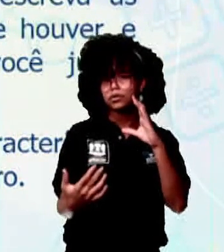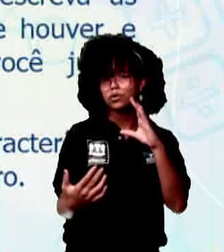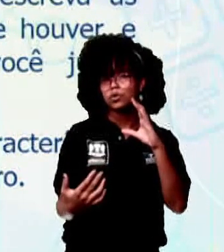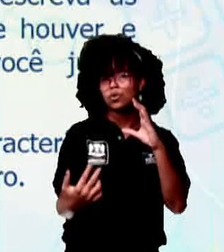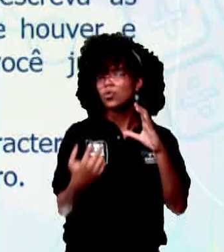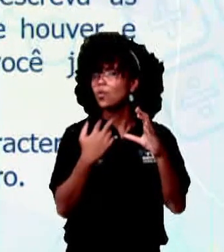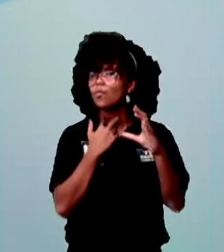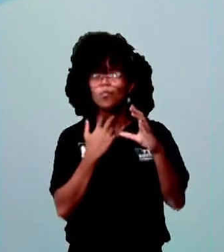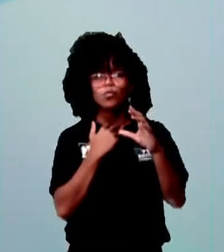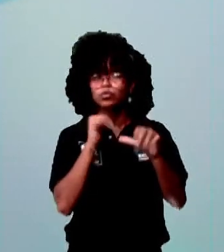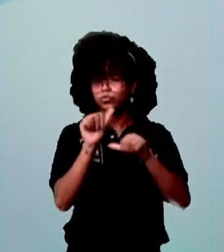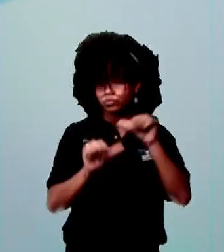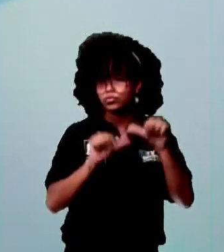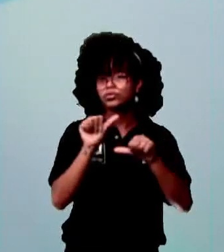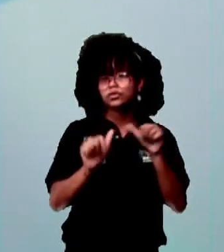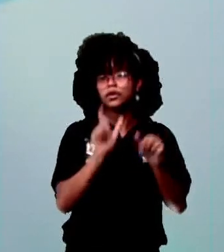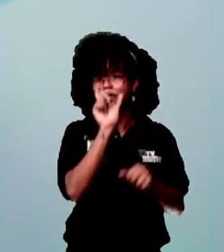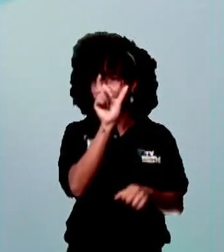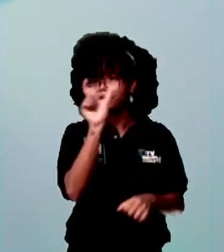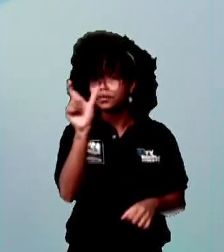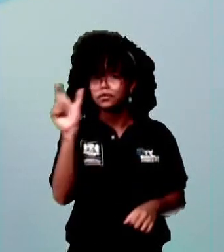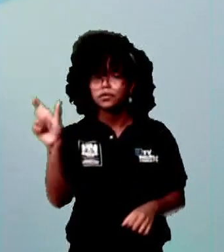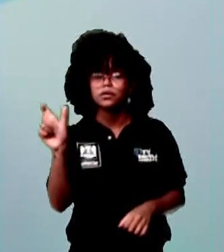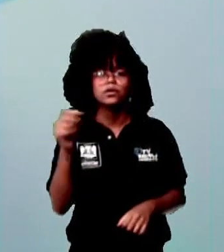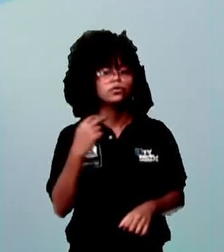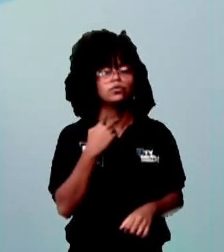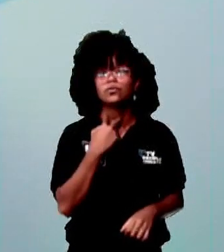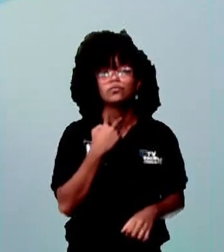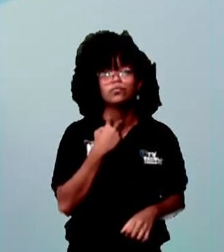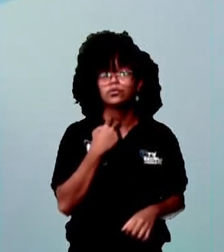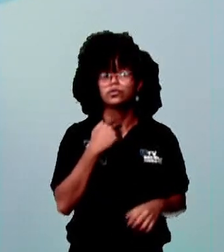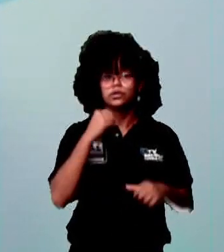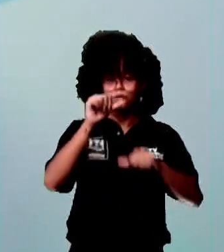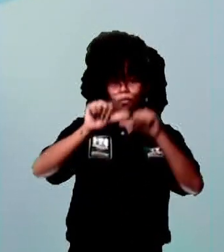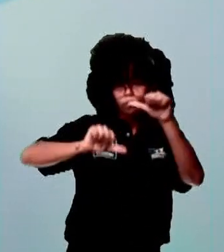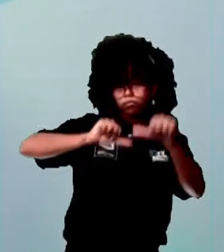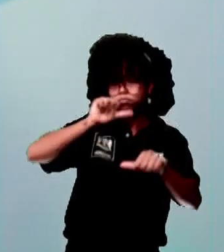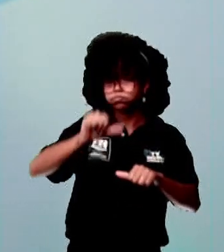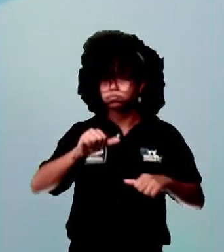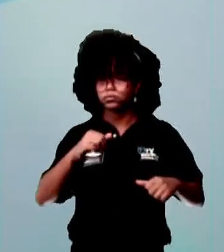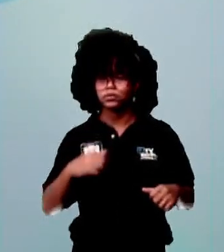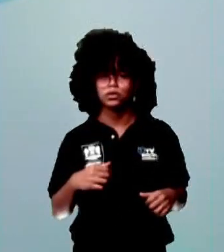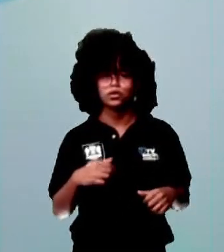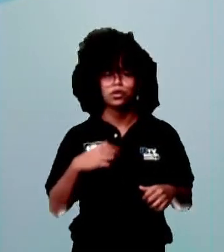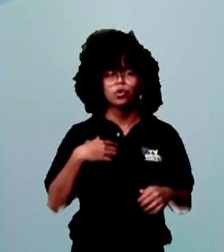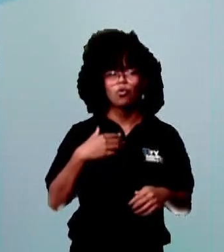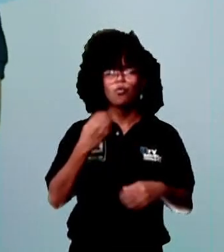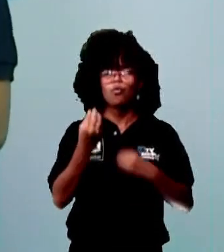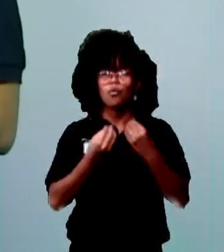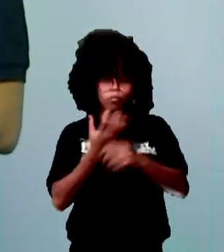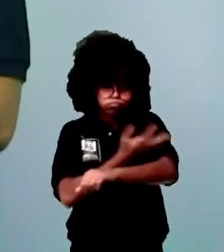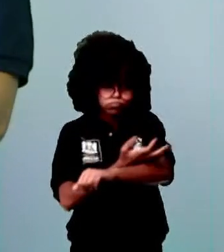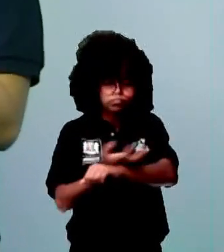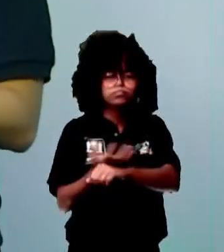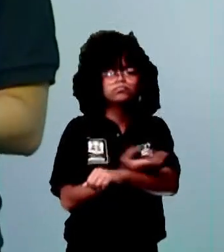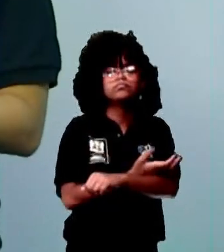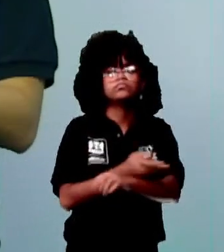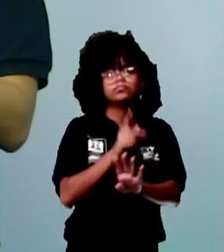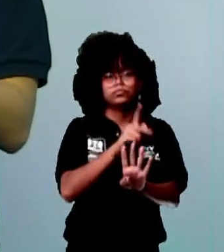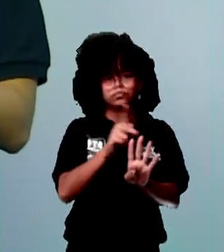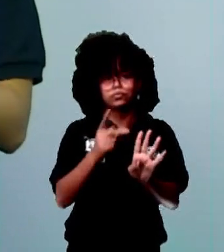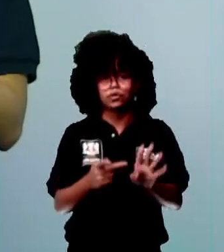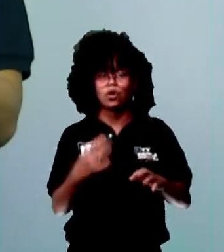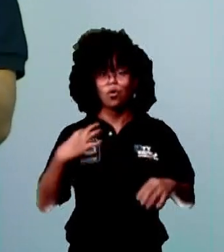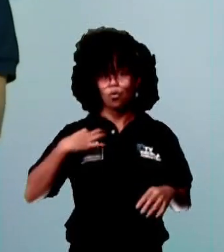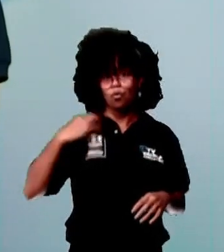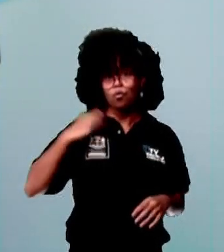no decorrer da história, a tirinha não tem tempo de explicar mudanças drásticas de comportamento do personagem, roupas também tem